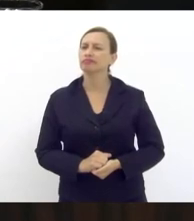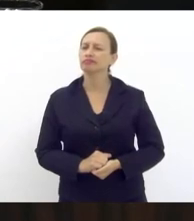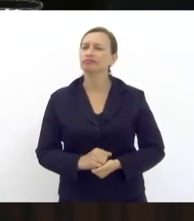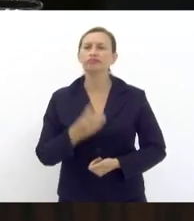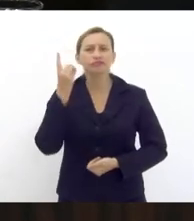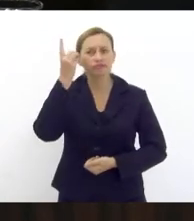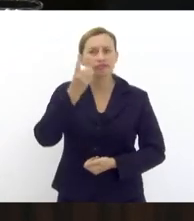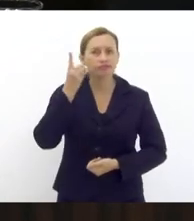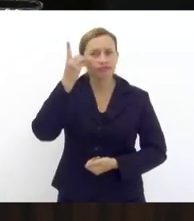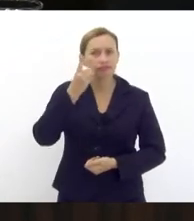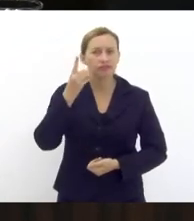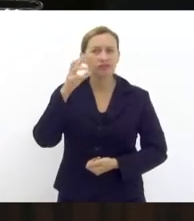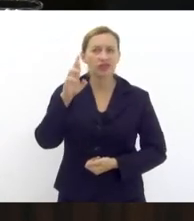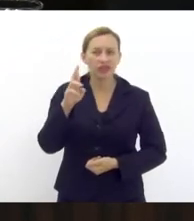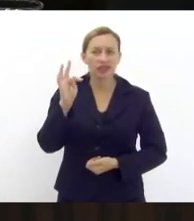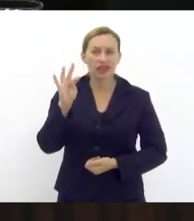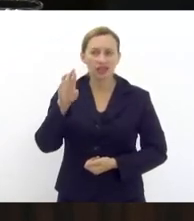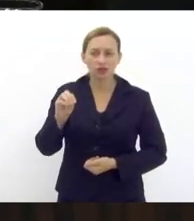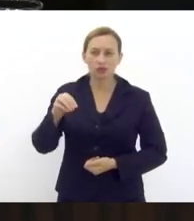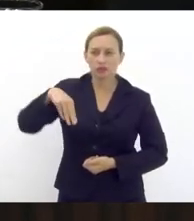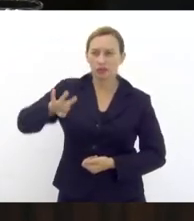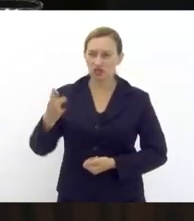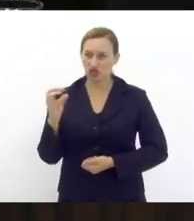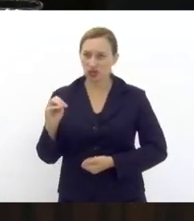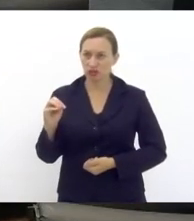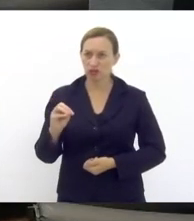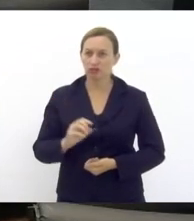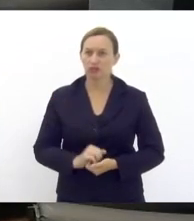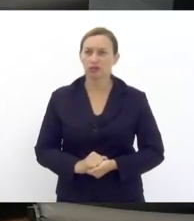nosso nobre deputado Renato Machado.